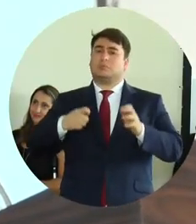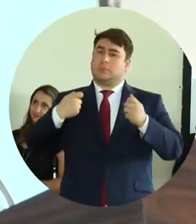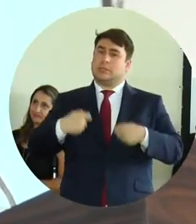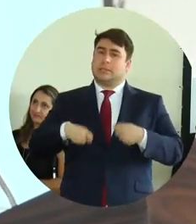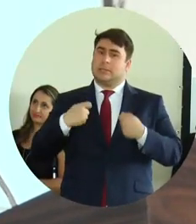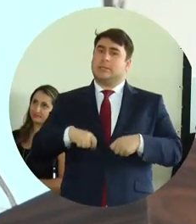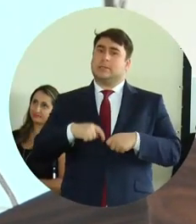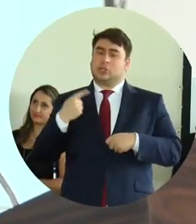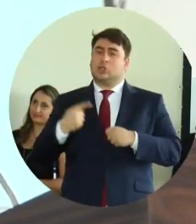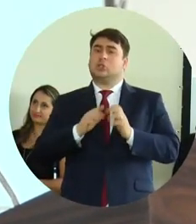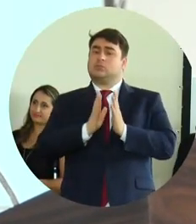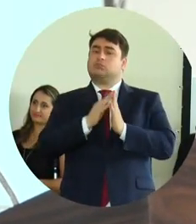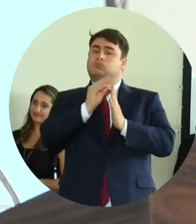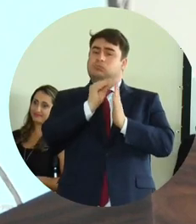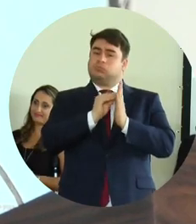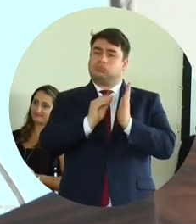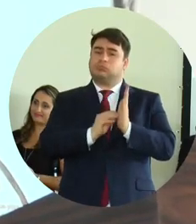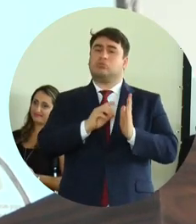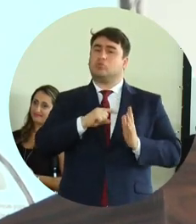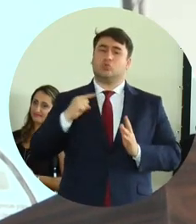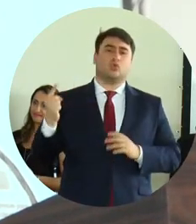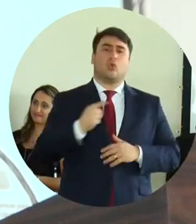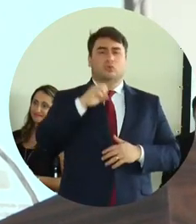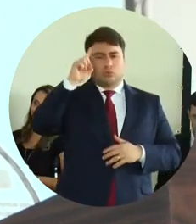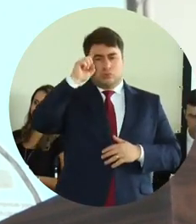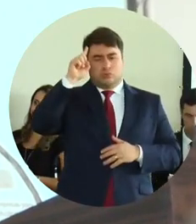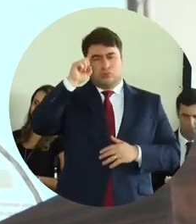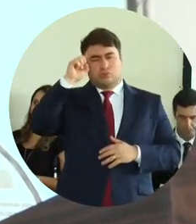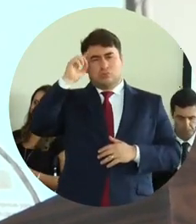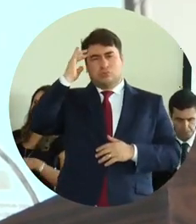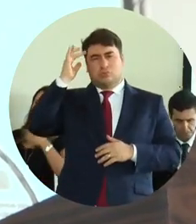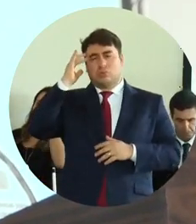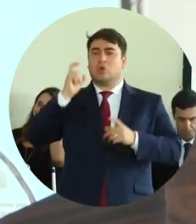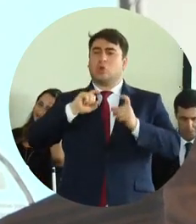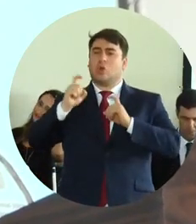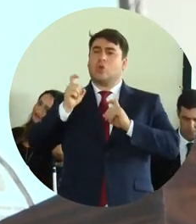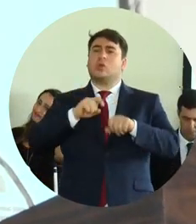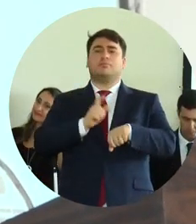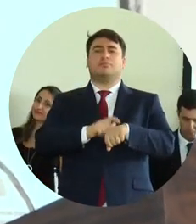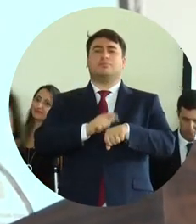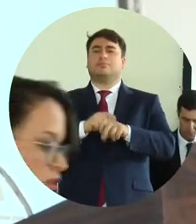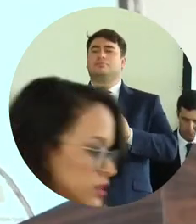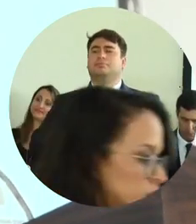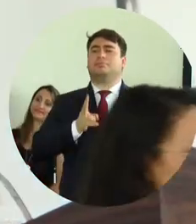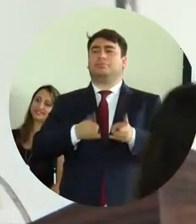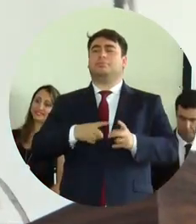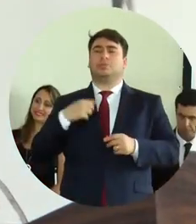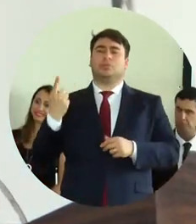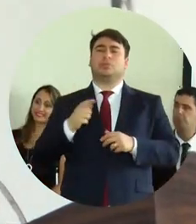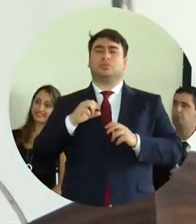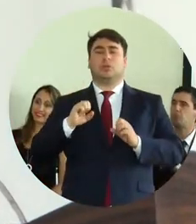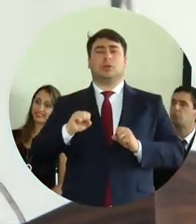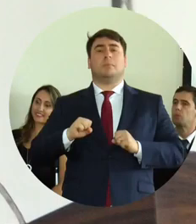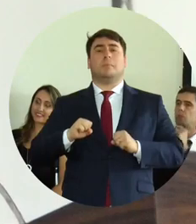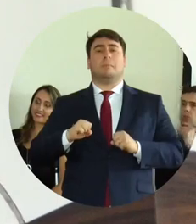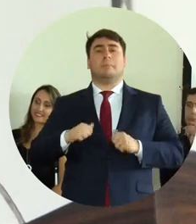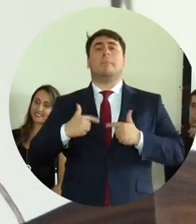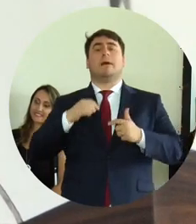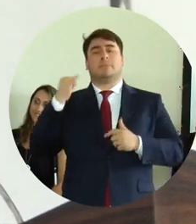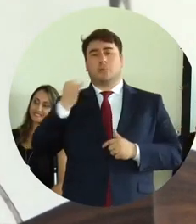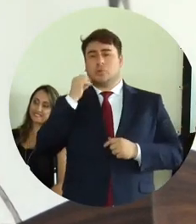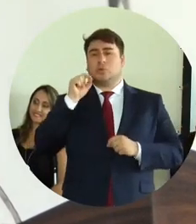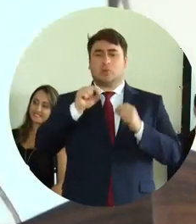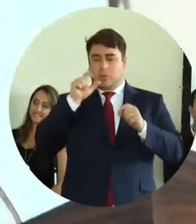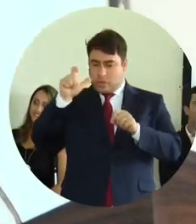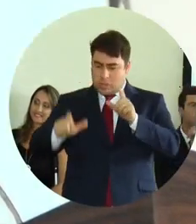precisa estar na nossa agenda. Todos os dias, em todas as reuniões, o tempo todo. O que a gente tem de mais importante na nossa empresa